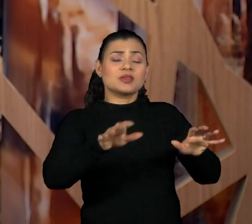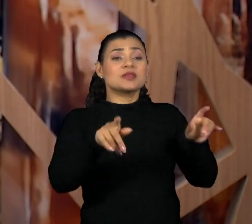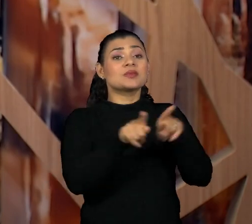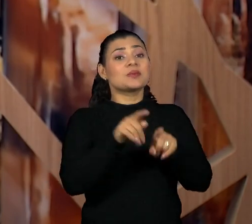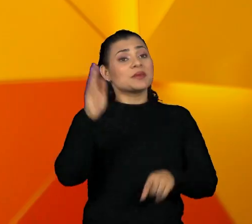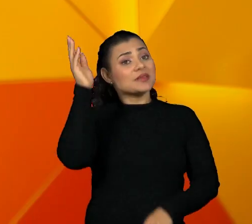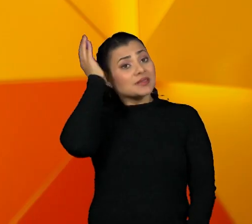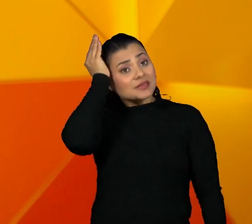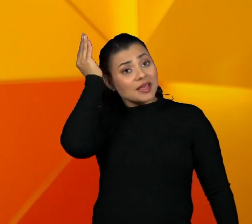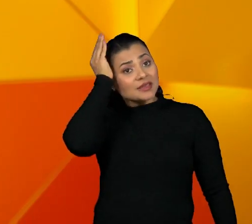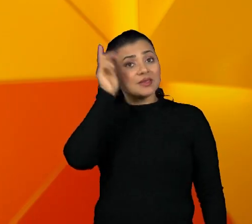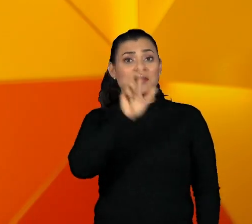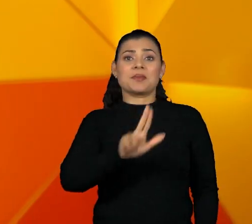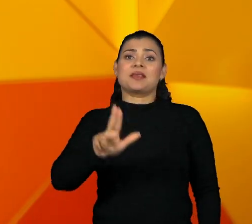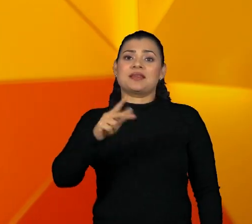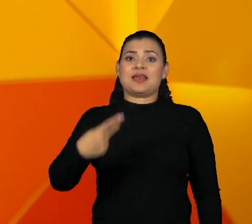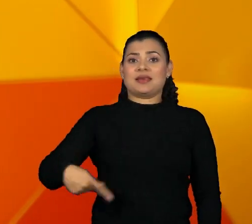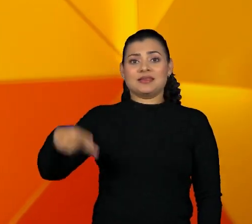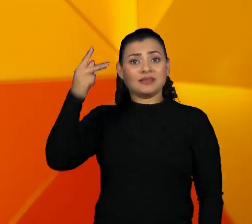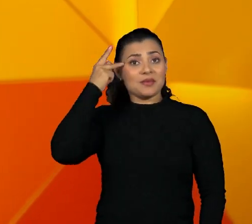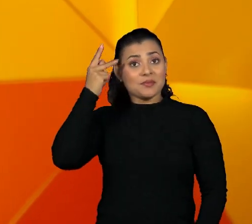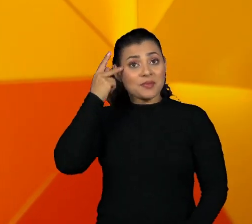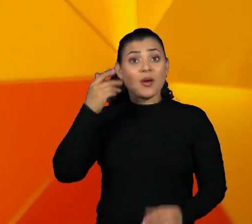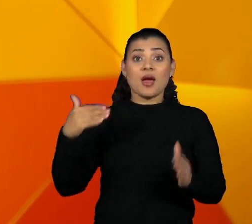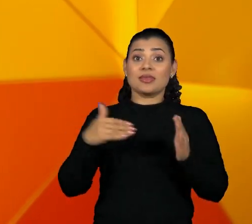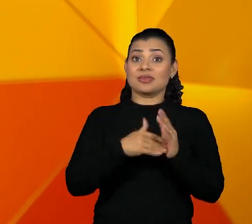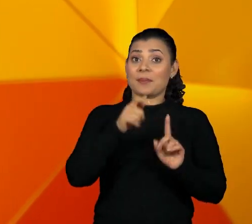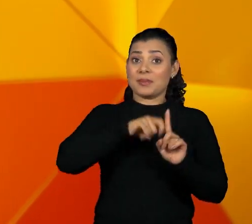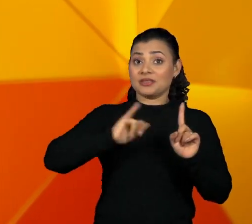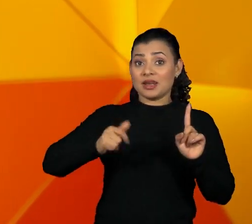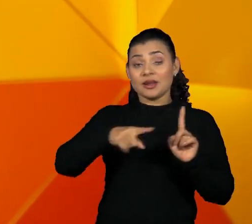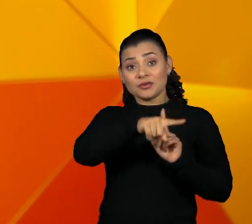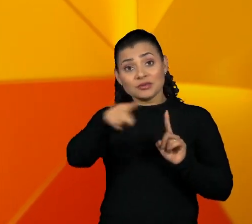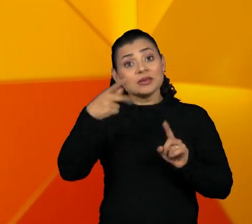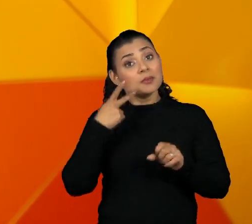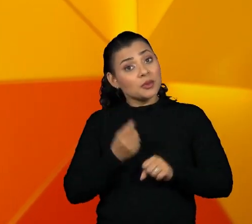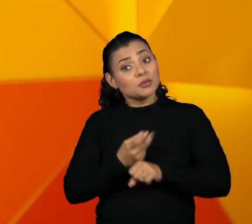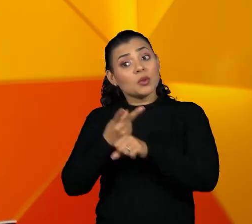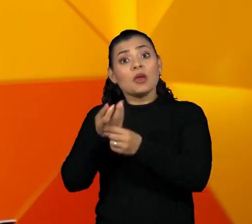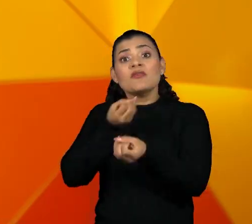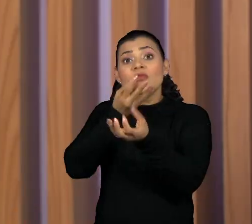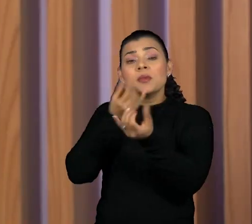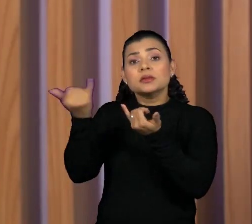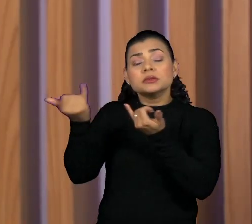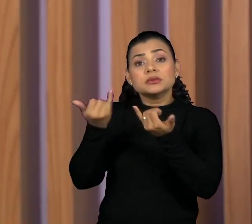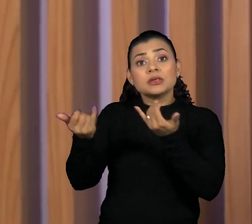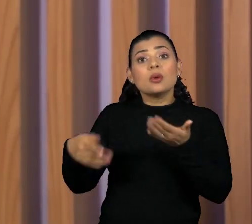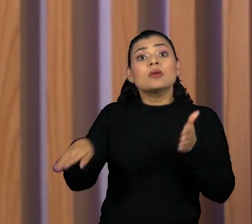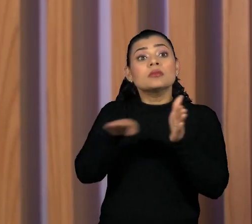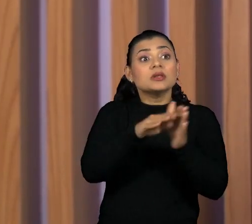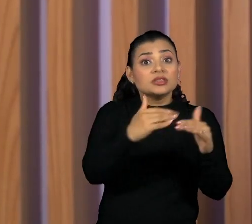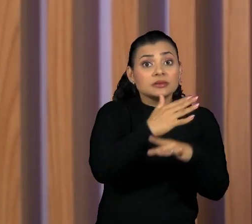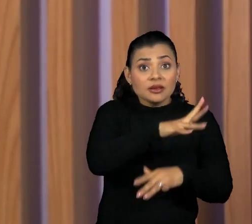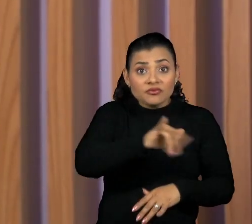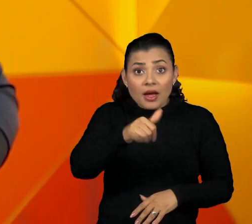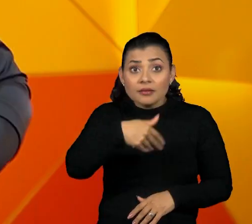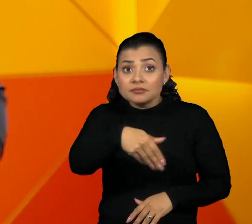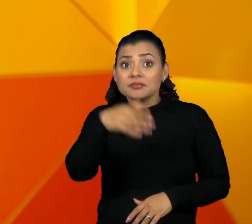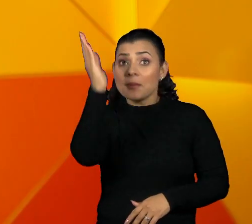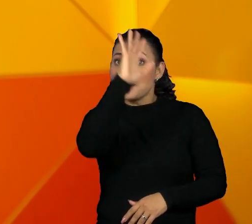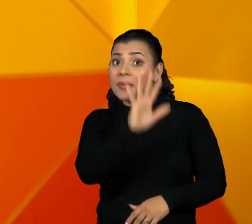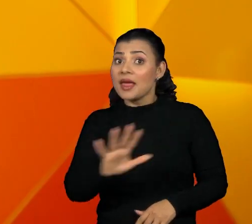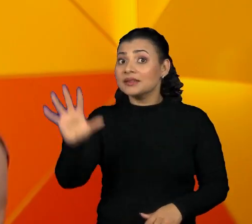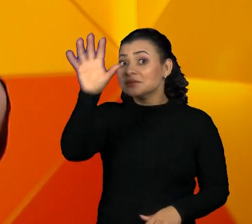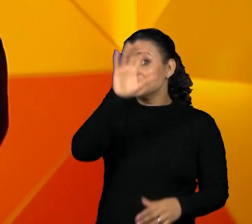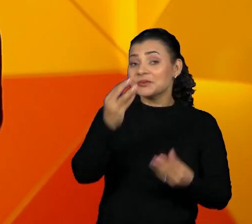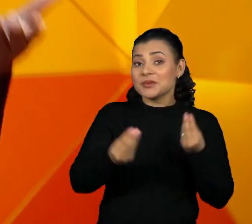Sesc Belenzinho, aqui em São Paulo, mesmo, até janeiro. Brasis. E aí depois você pode procurar e se informar se ela vai chegar até a sua cidade. E agora quero